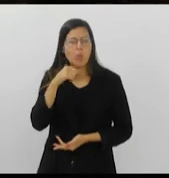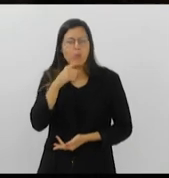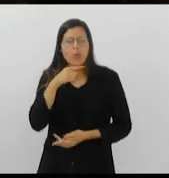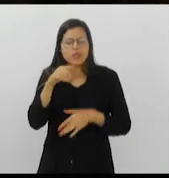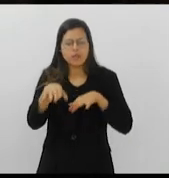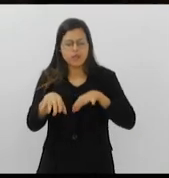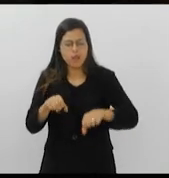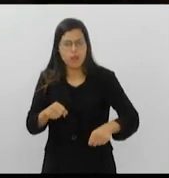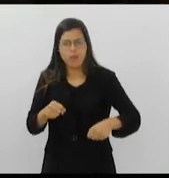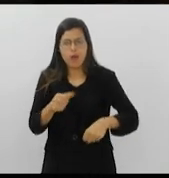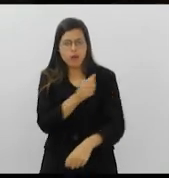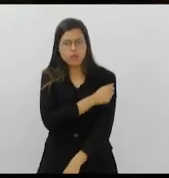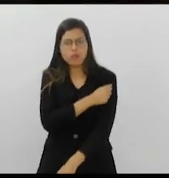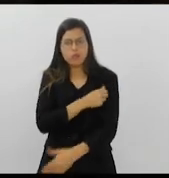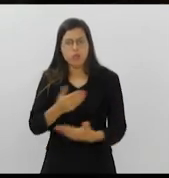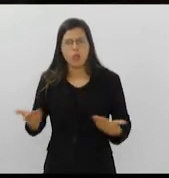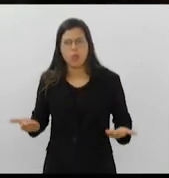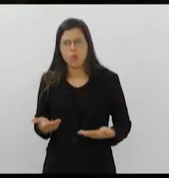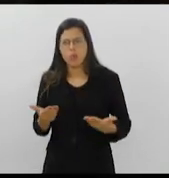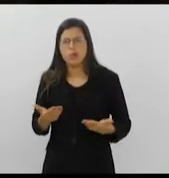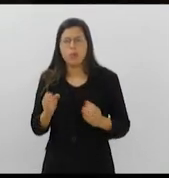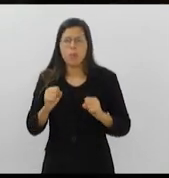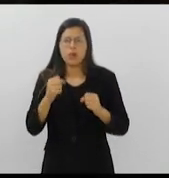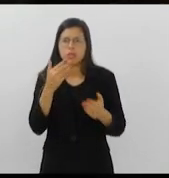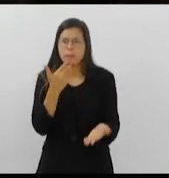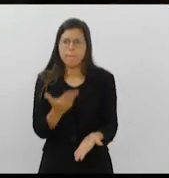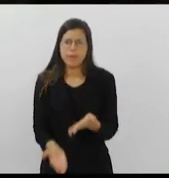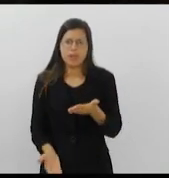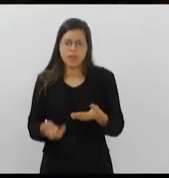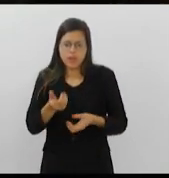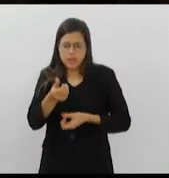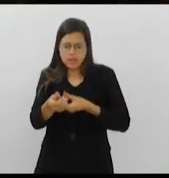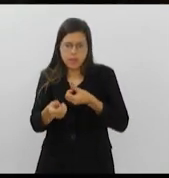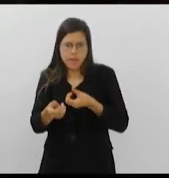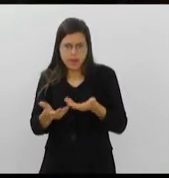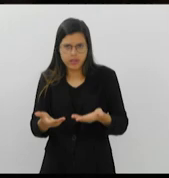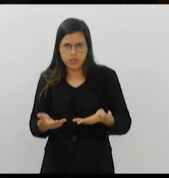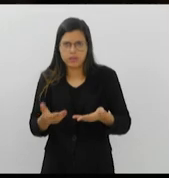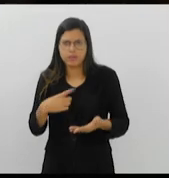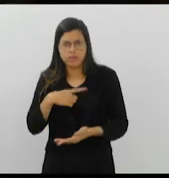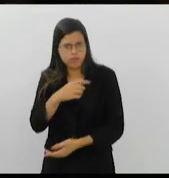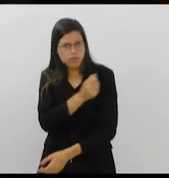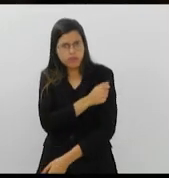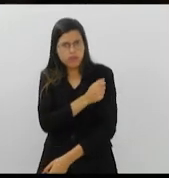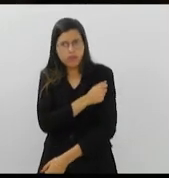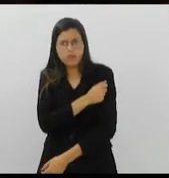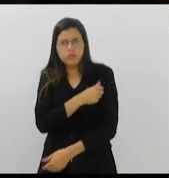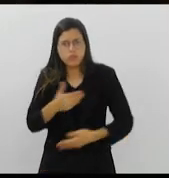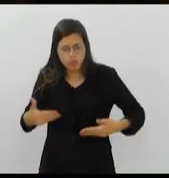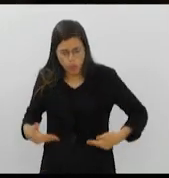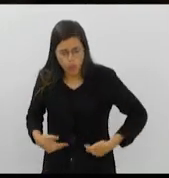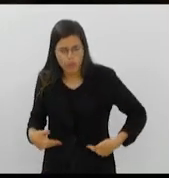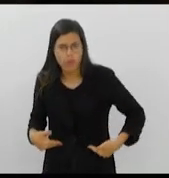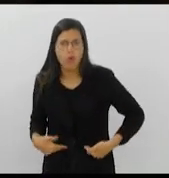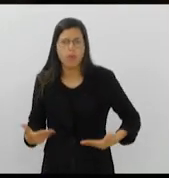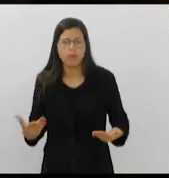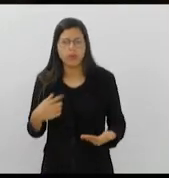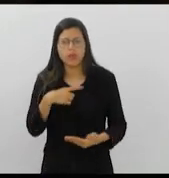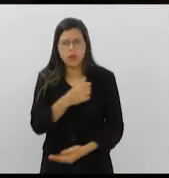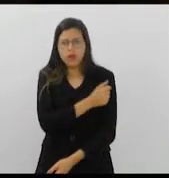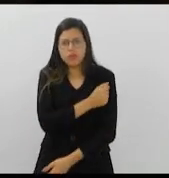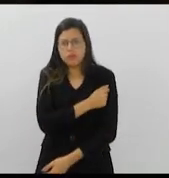Esses estudantes hoje correm o risco de perder esse semestre. Há estudantes na UERJ com fome, há estudantes na UERJ